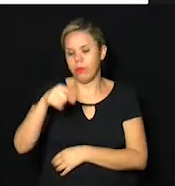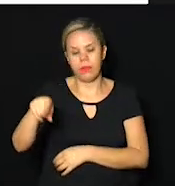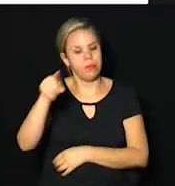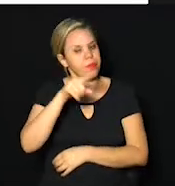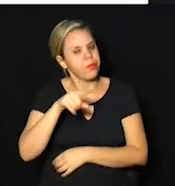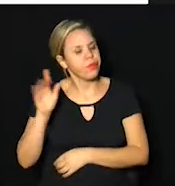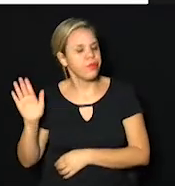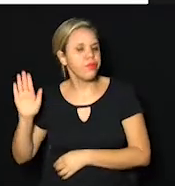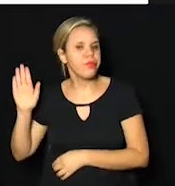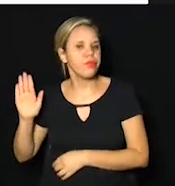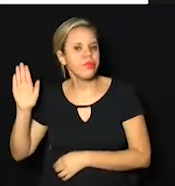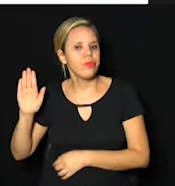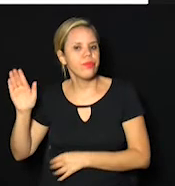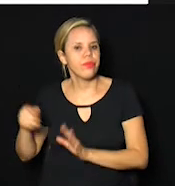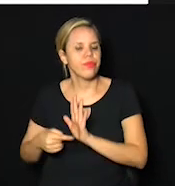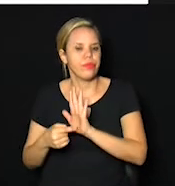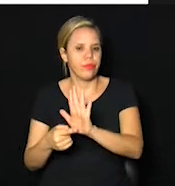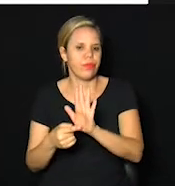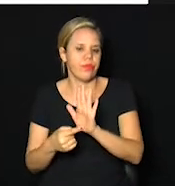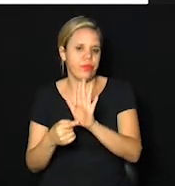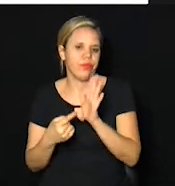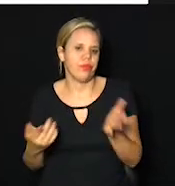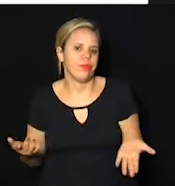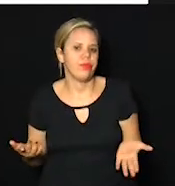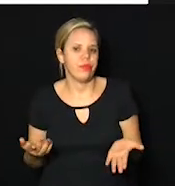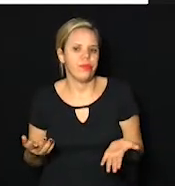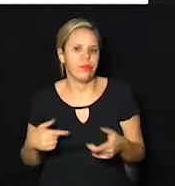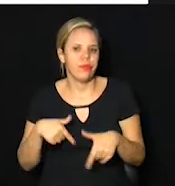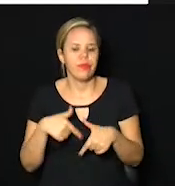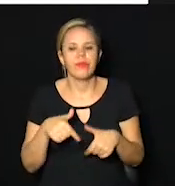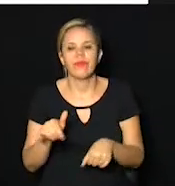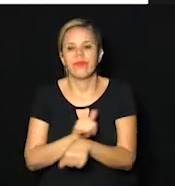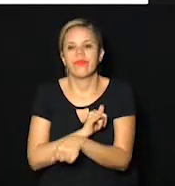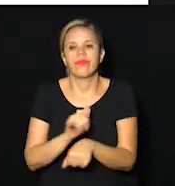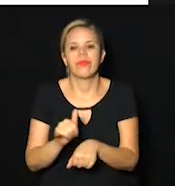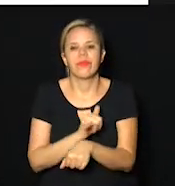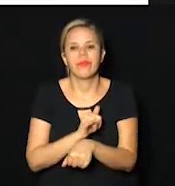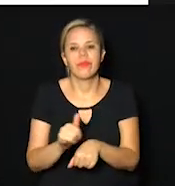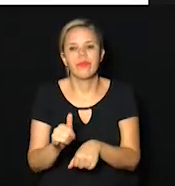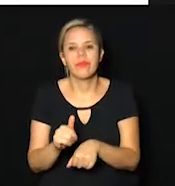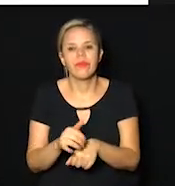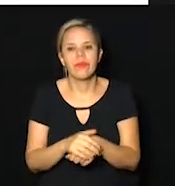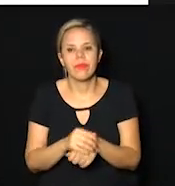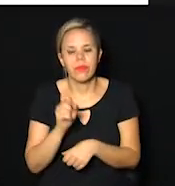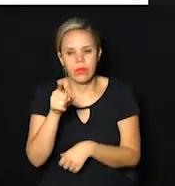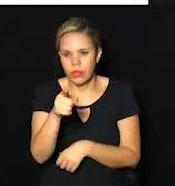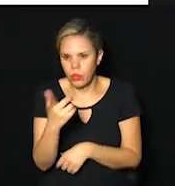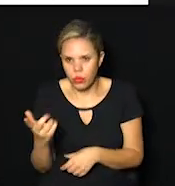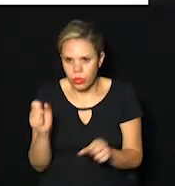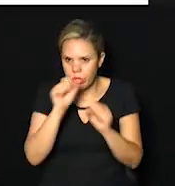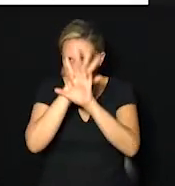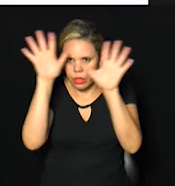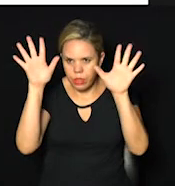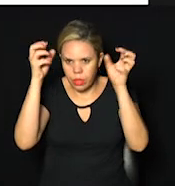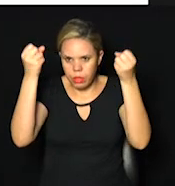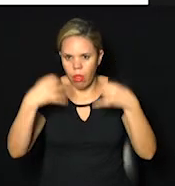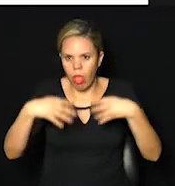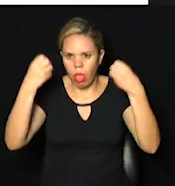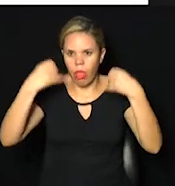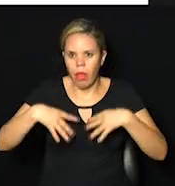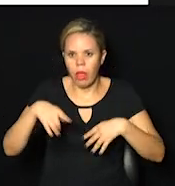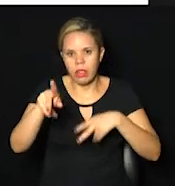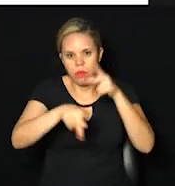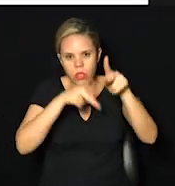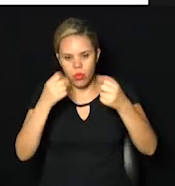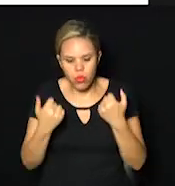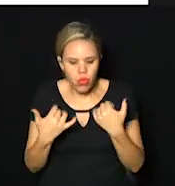ser candidato, que vai apresentar candidatos, que vai trabalhar com estratégia. Porque se você não deixar claro para quem pode te apoiar,